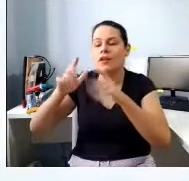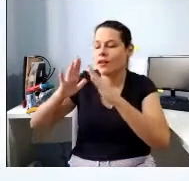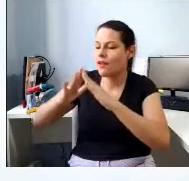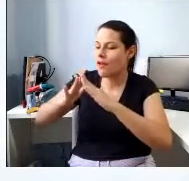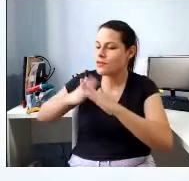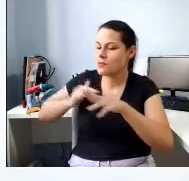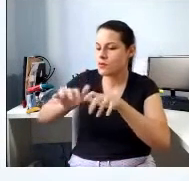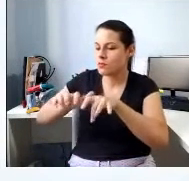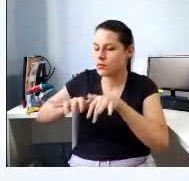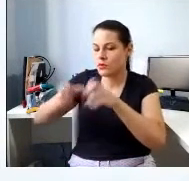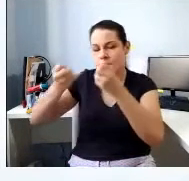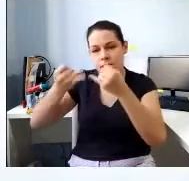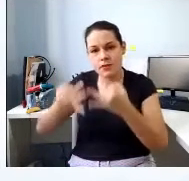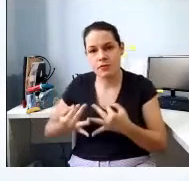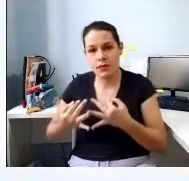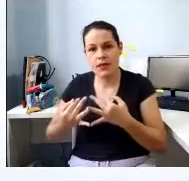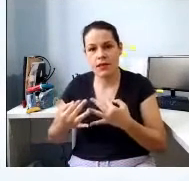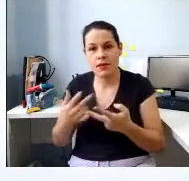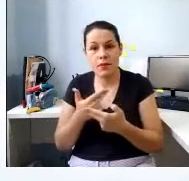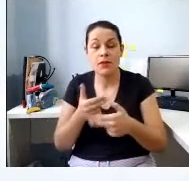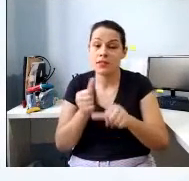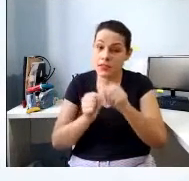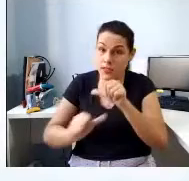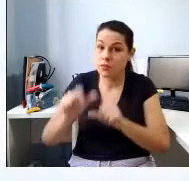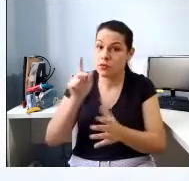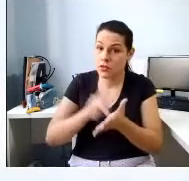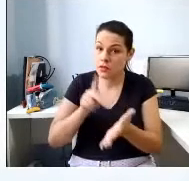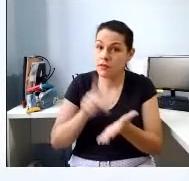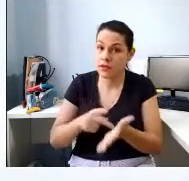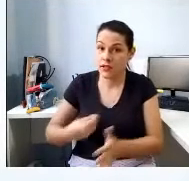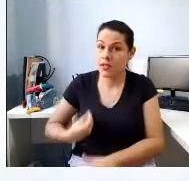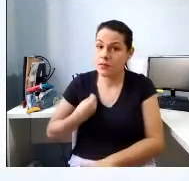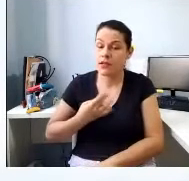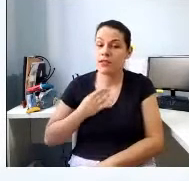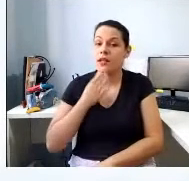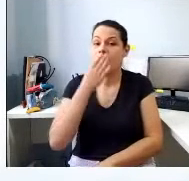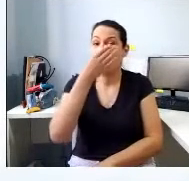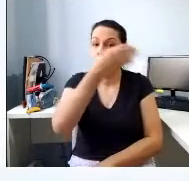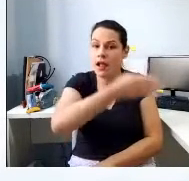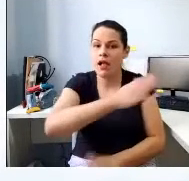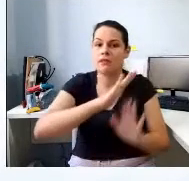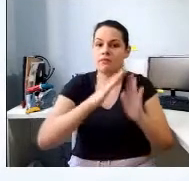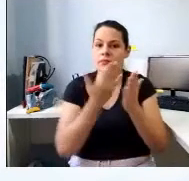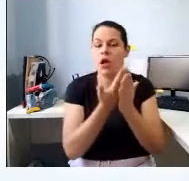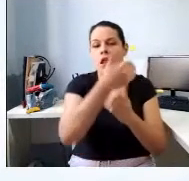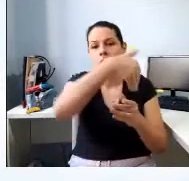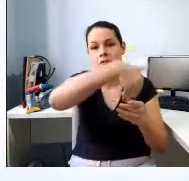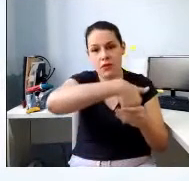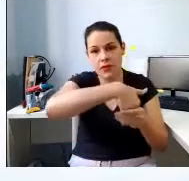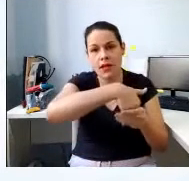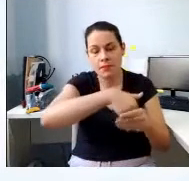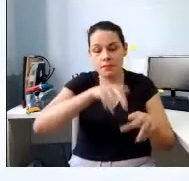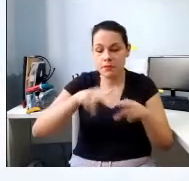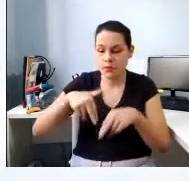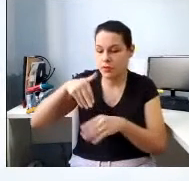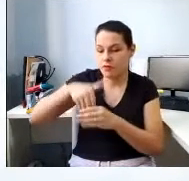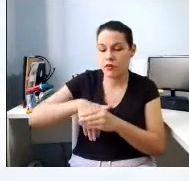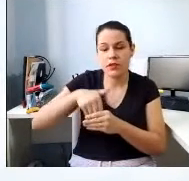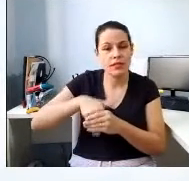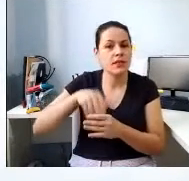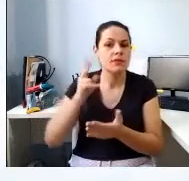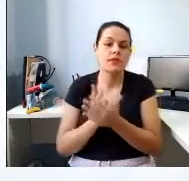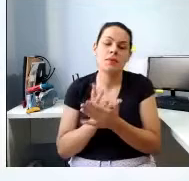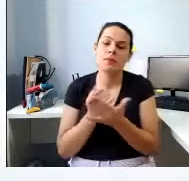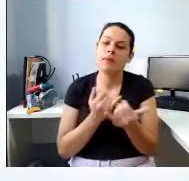é algo que vai alterar sensivelmente o comparecimento nas urnas, então cada vez mais o voto ele vai virando